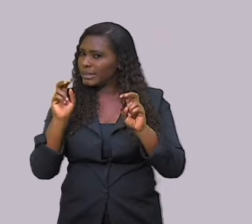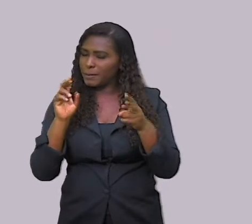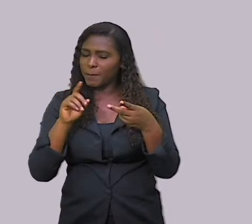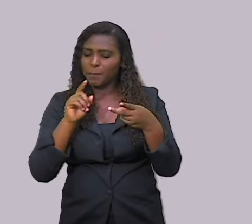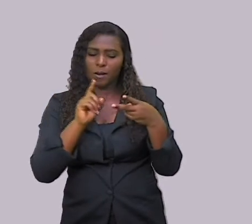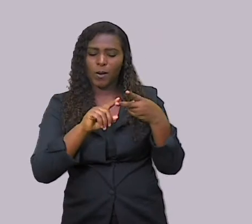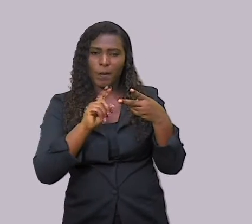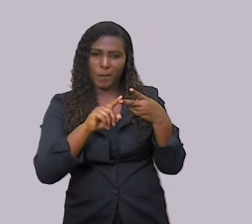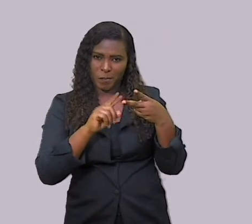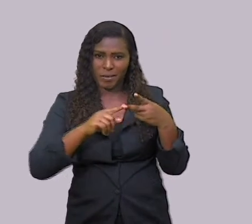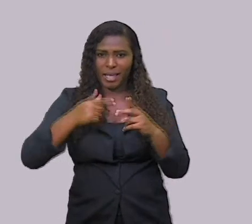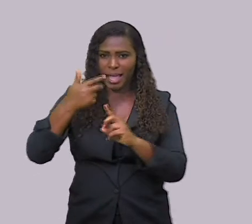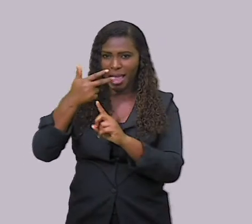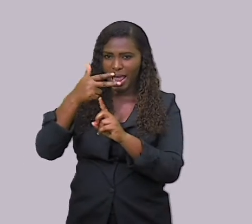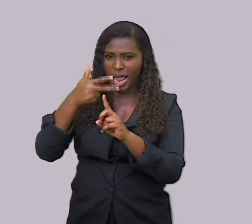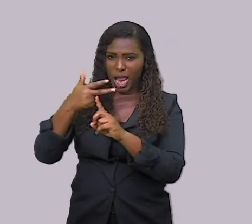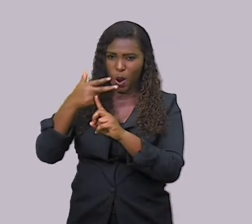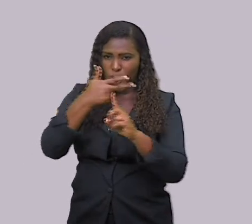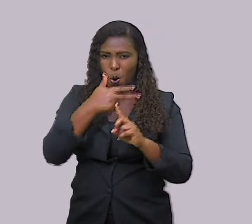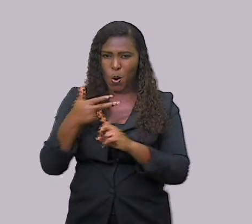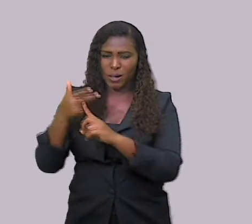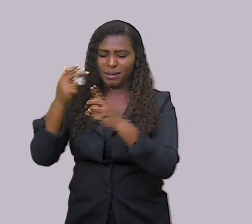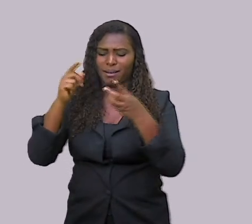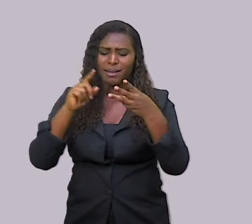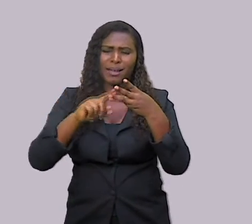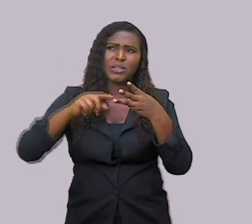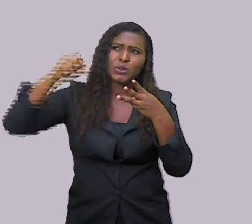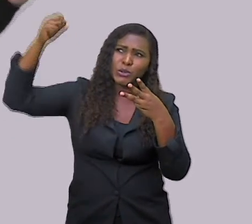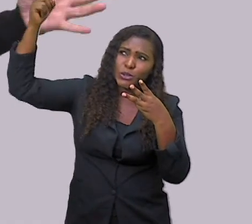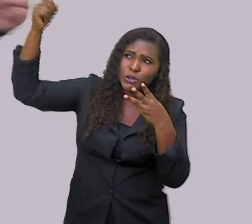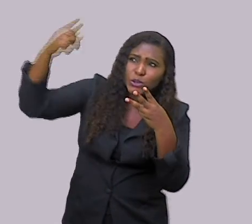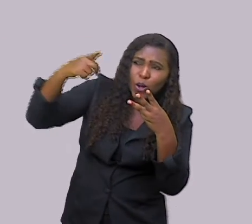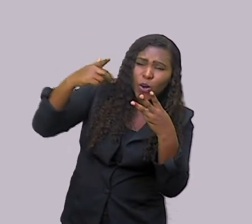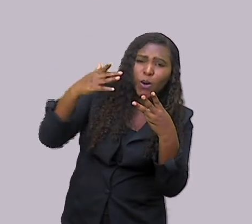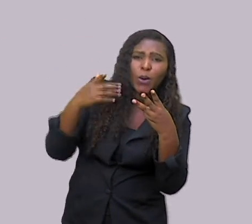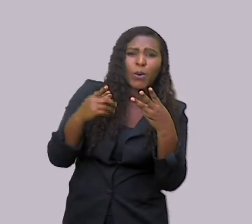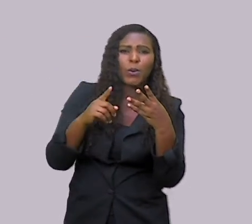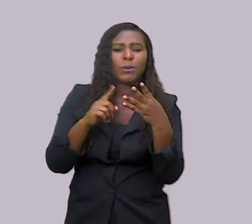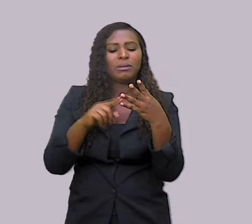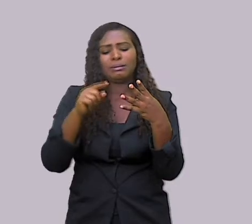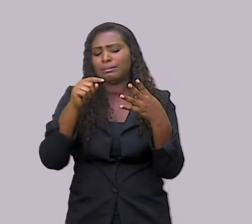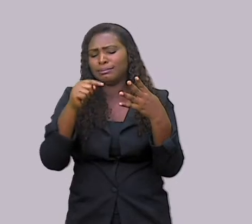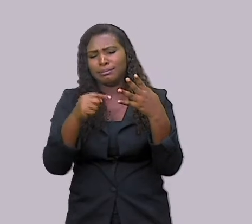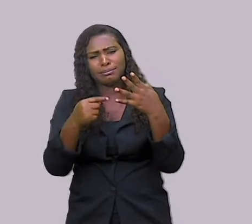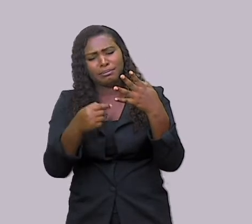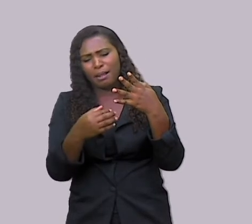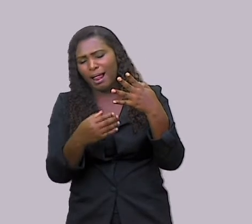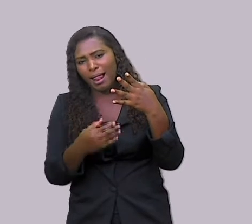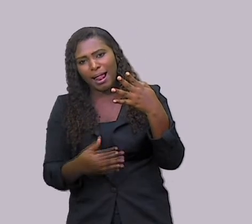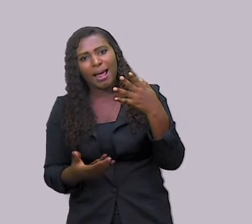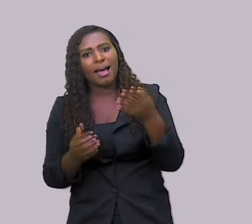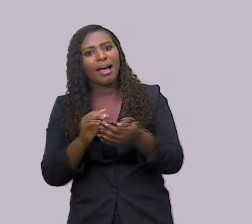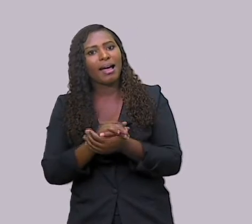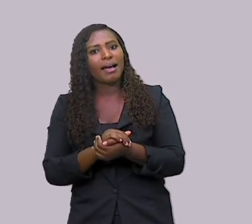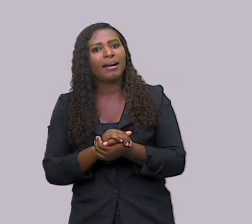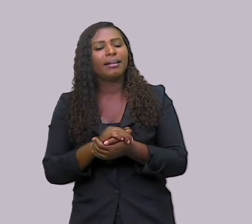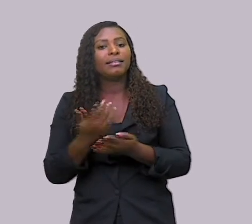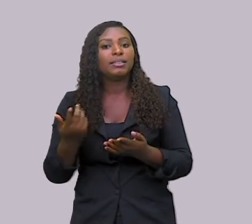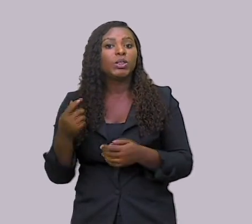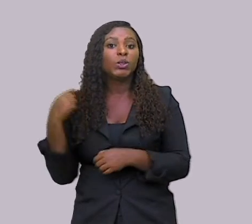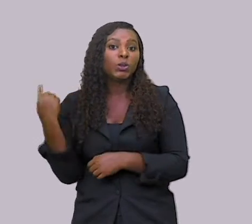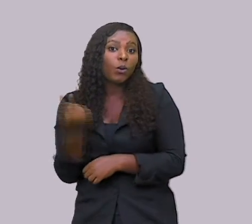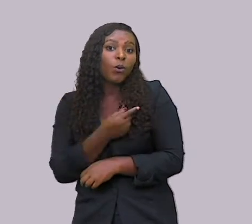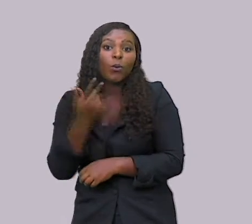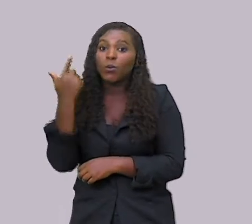energia eólica, energia solar, vários tipos de energia. E aí a gente consegue